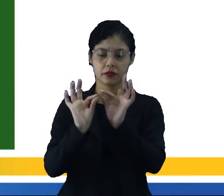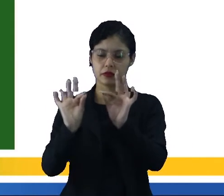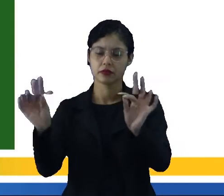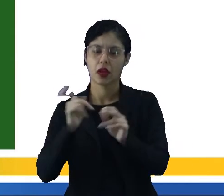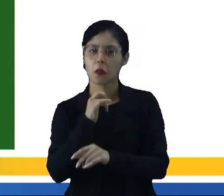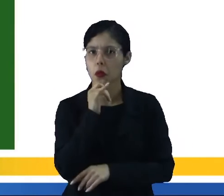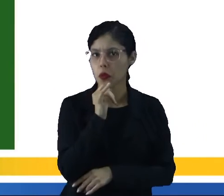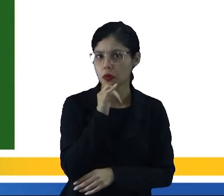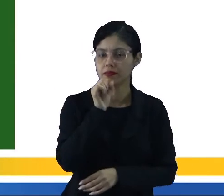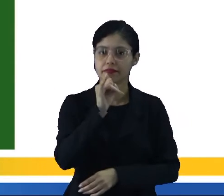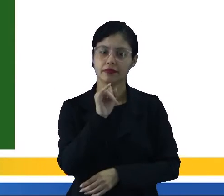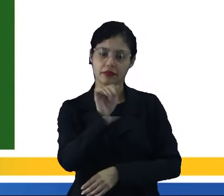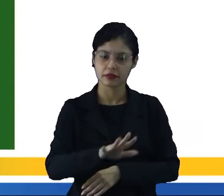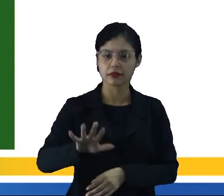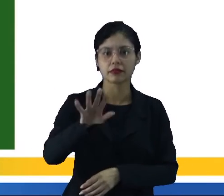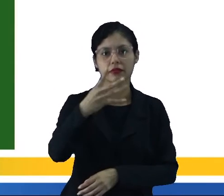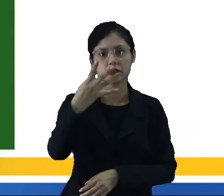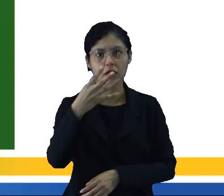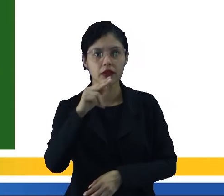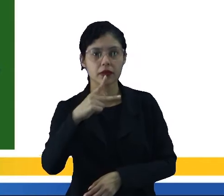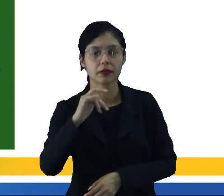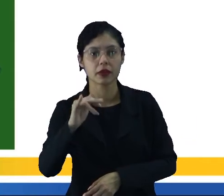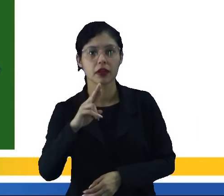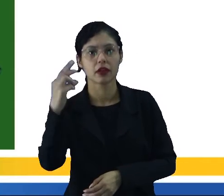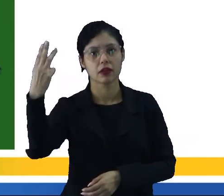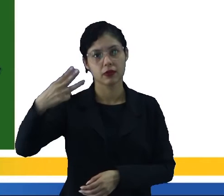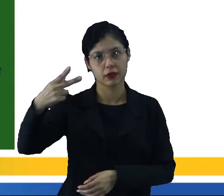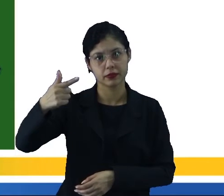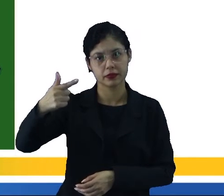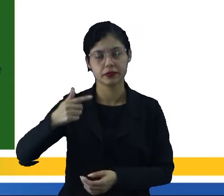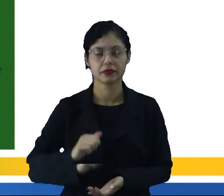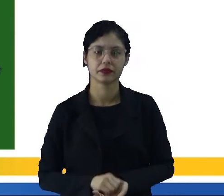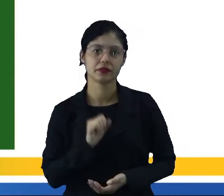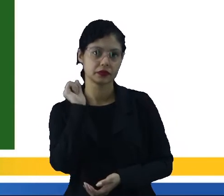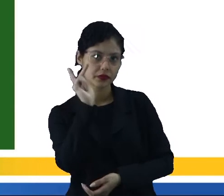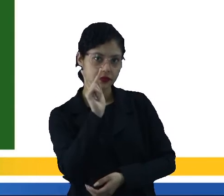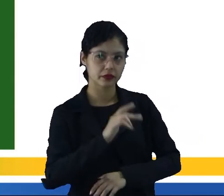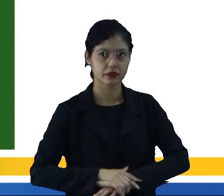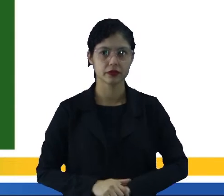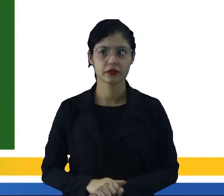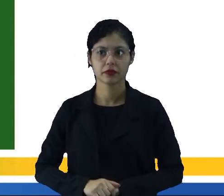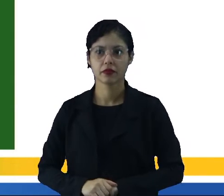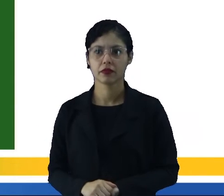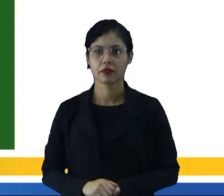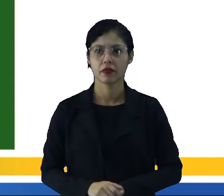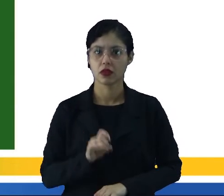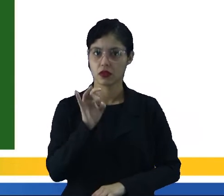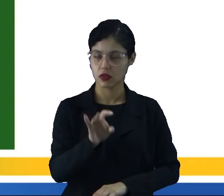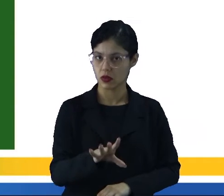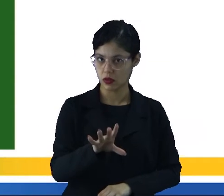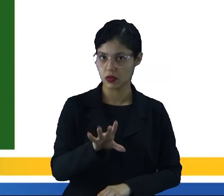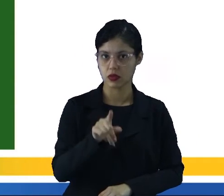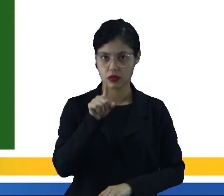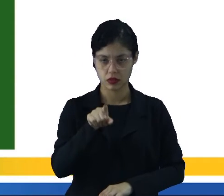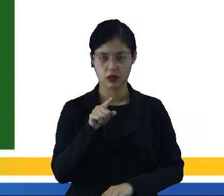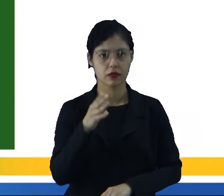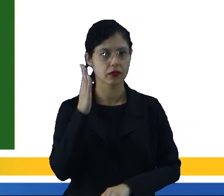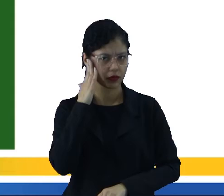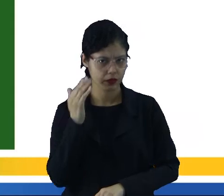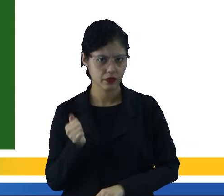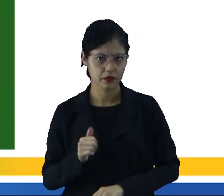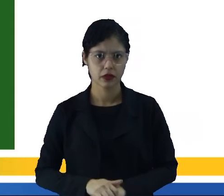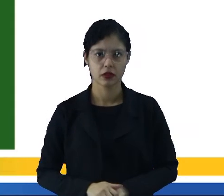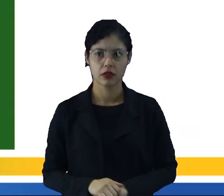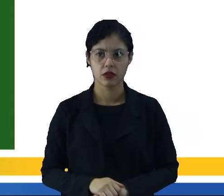se você quiser calcular a área é 4p é real quadrado Tá ok apenas isso para que você possa ter a noção